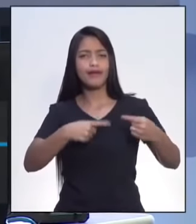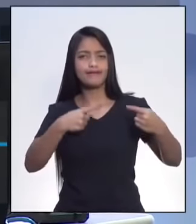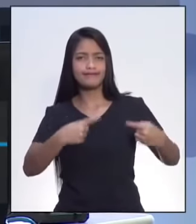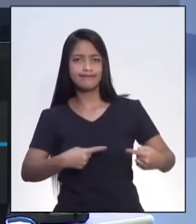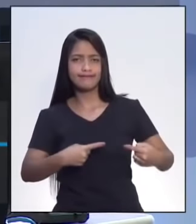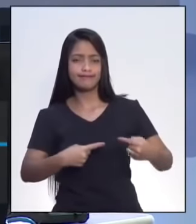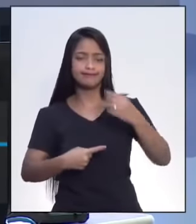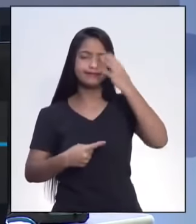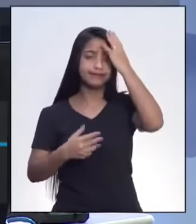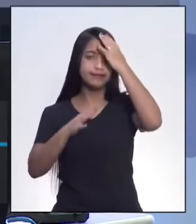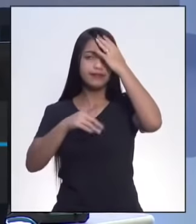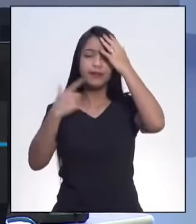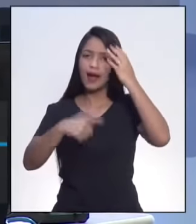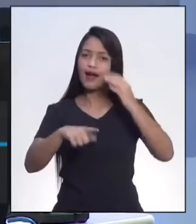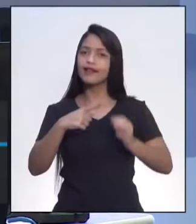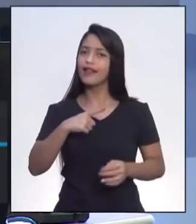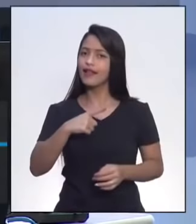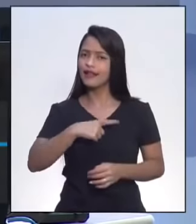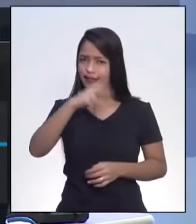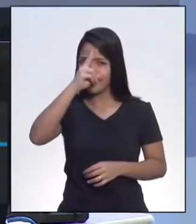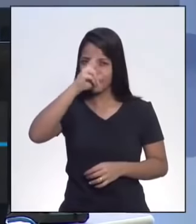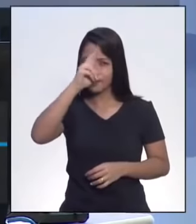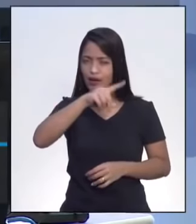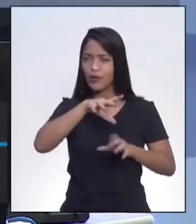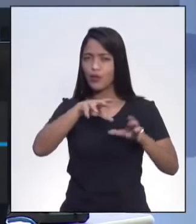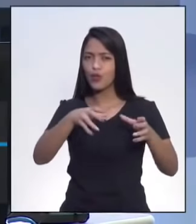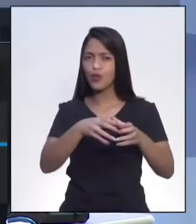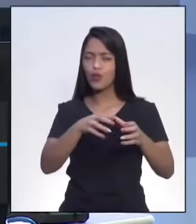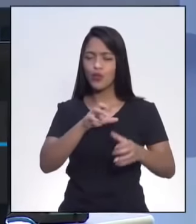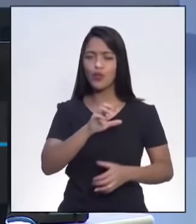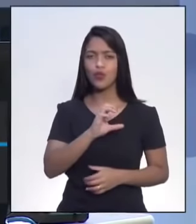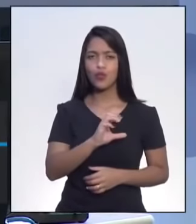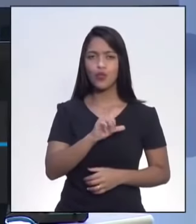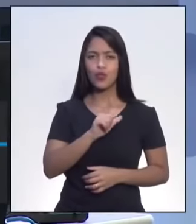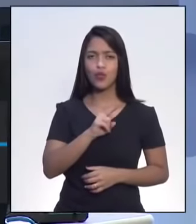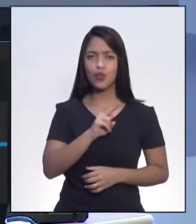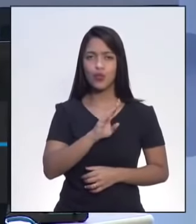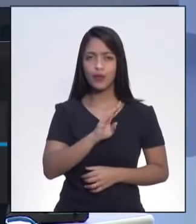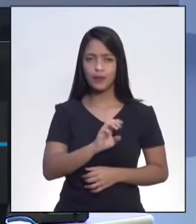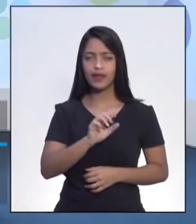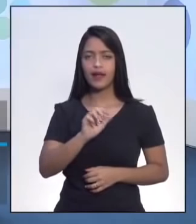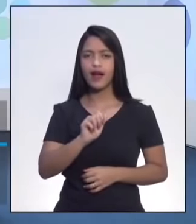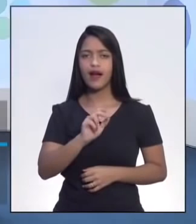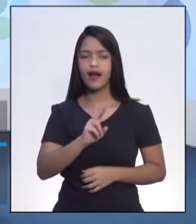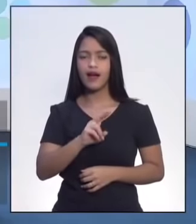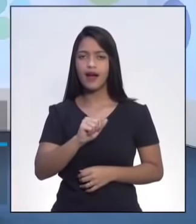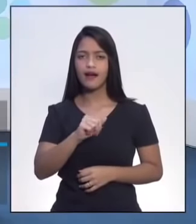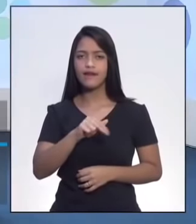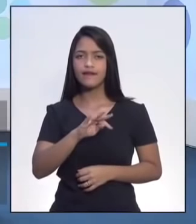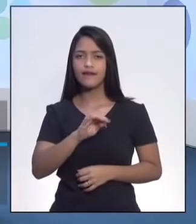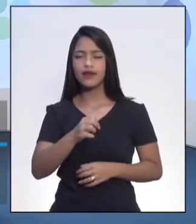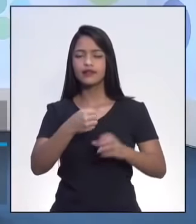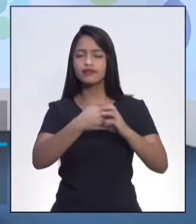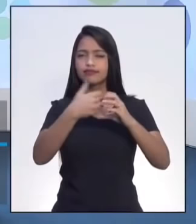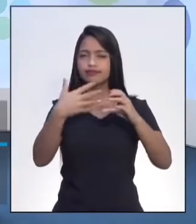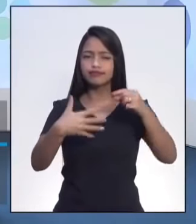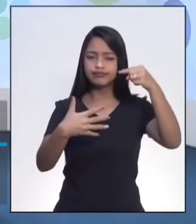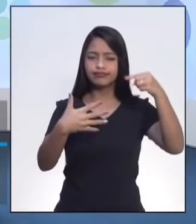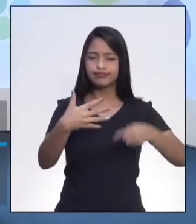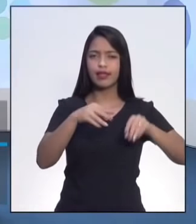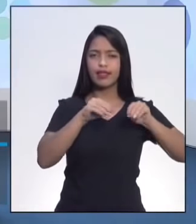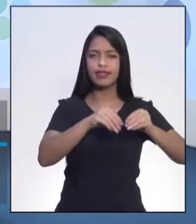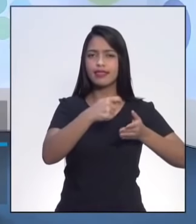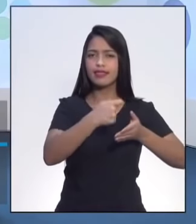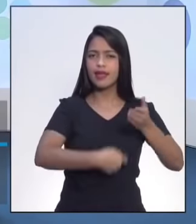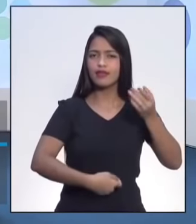foi retratado aí o Esporte Clube Avante? Coloca aí para mim, por favor. Vamos ver se alguém consegue responder, que está